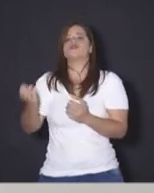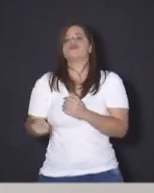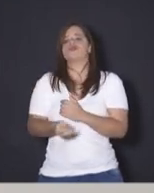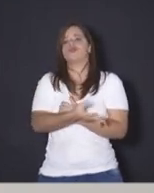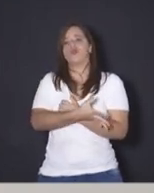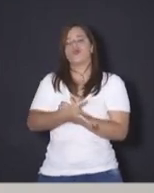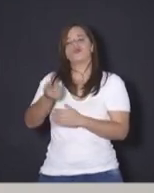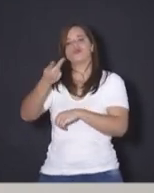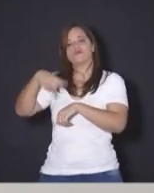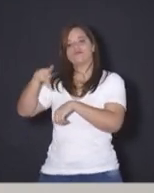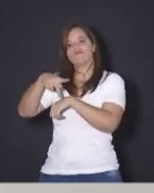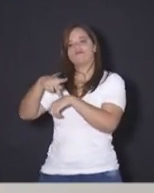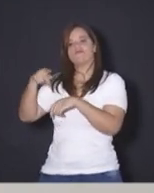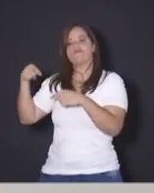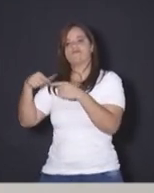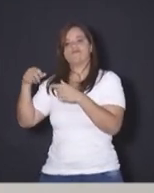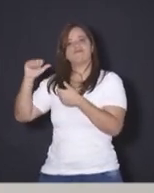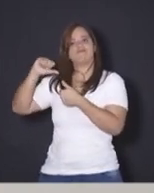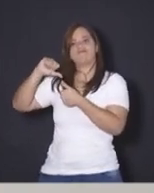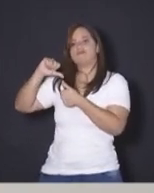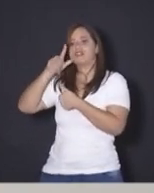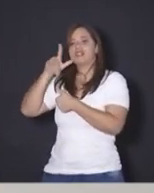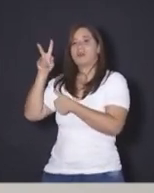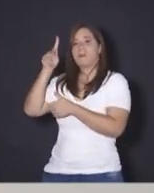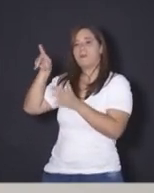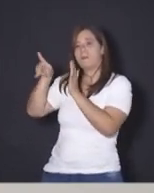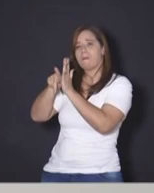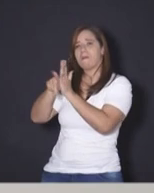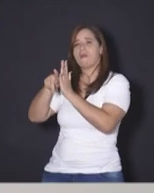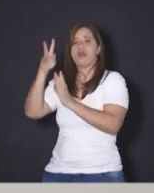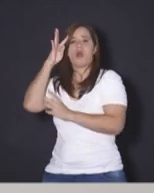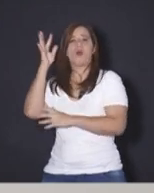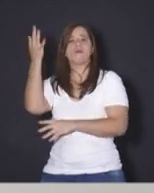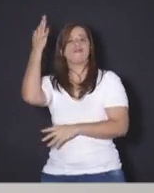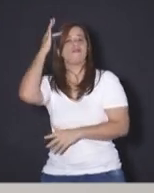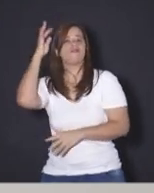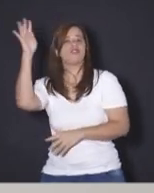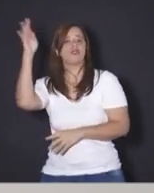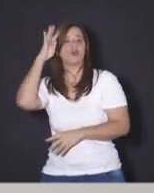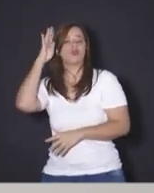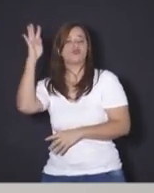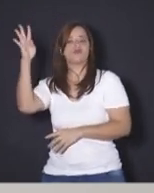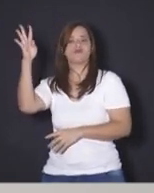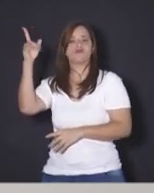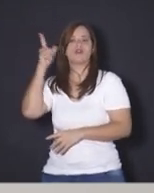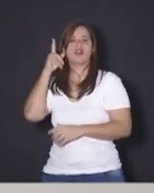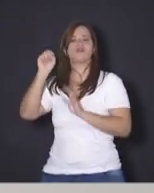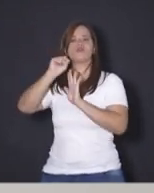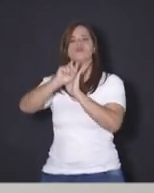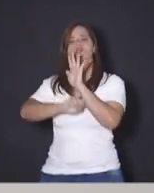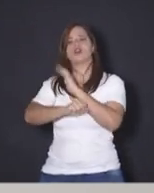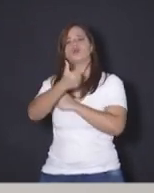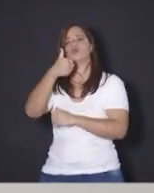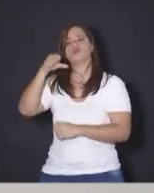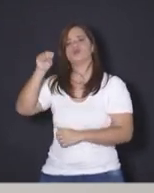a partir da filosofia das luzes no menu meado do século 18